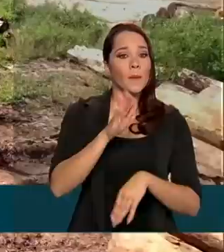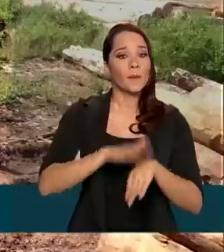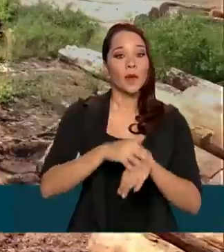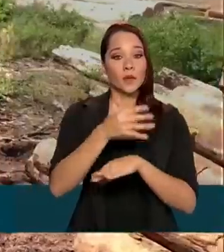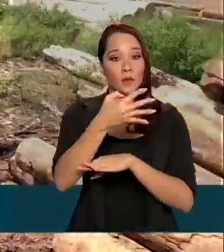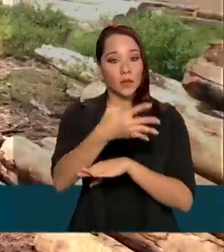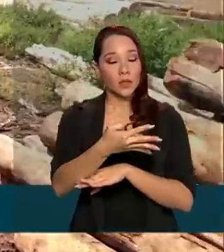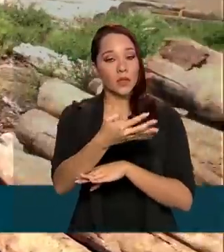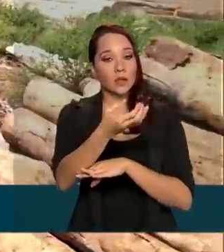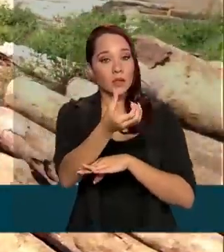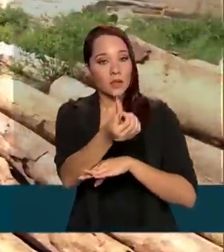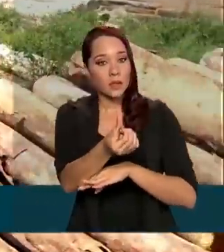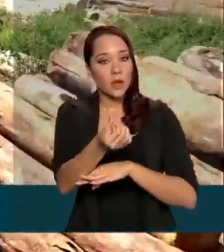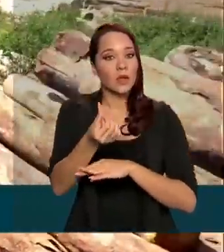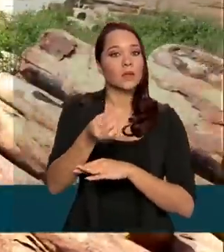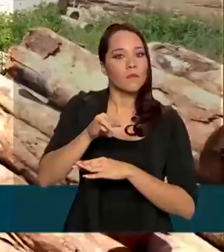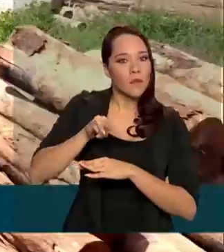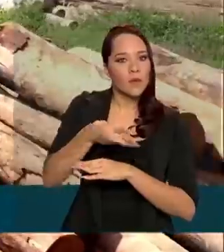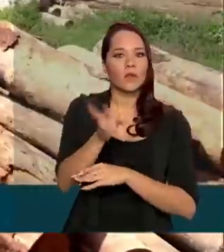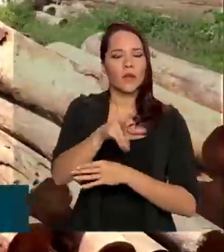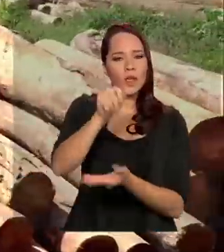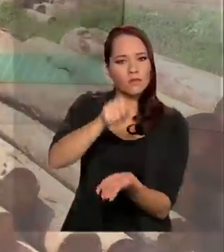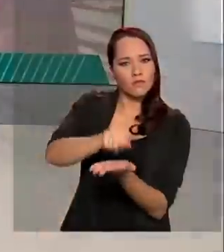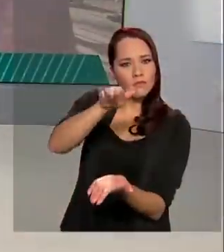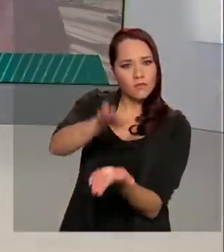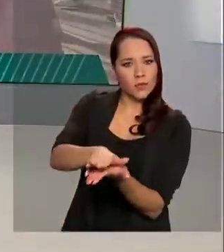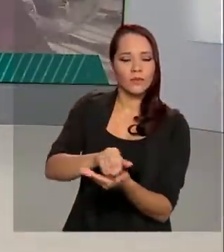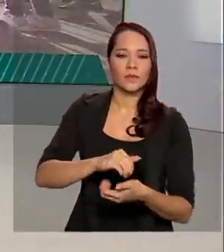406 milhões de reais em multas.